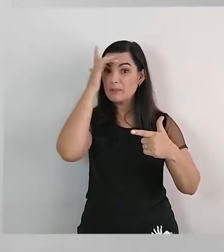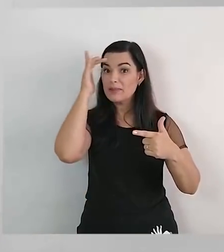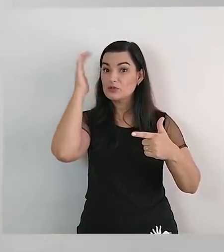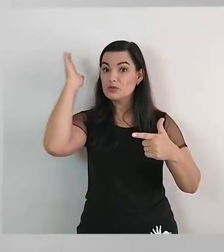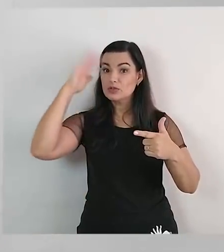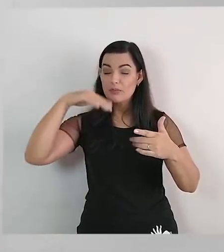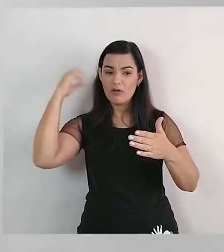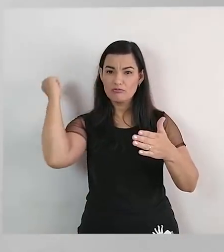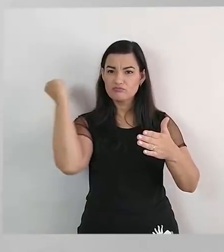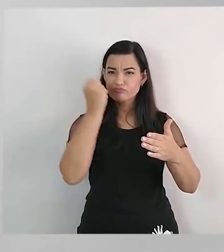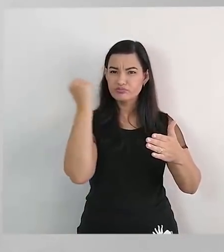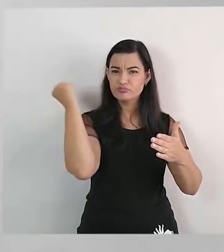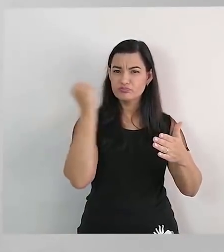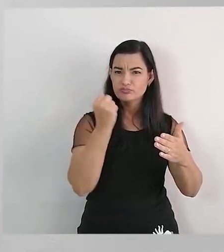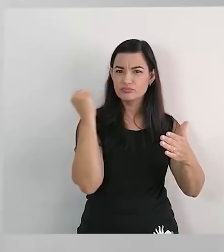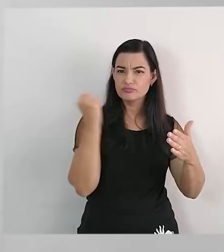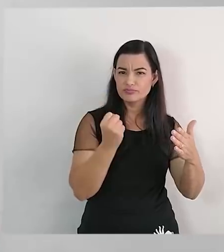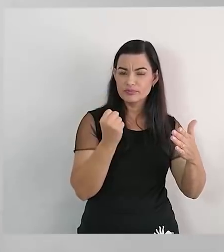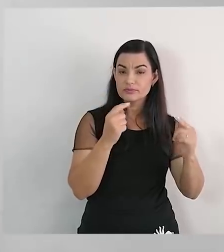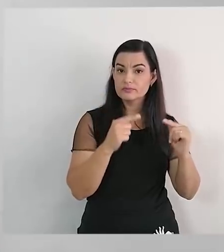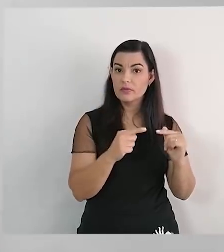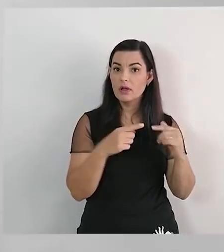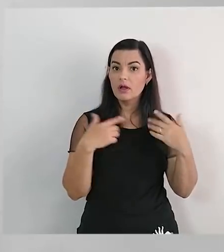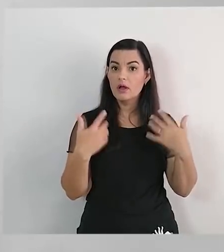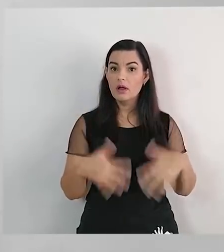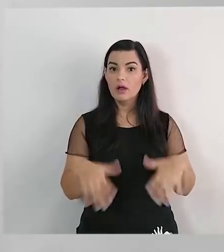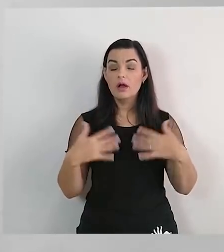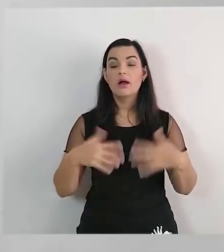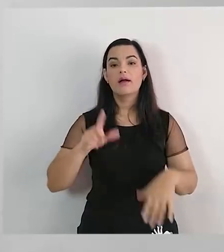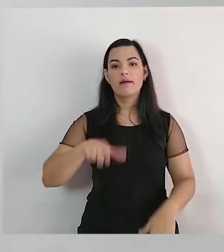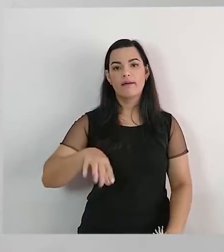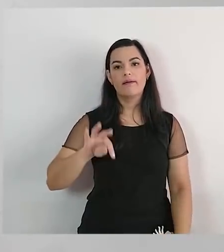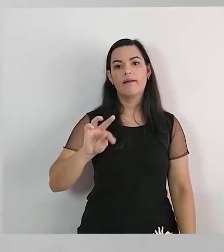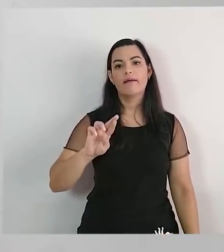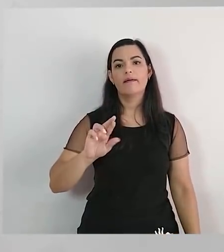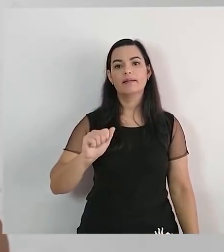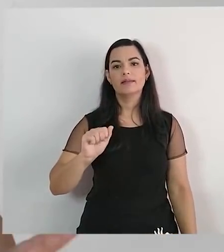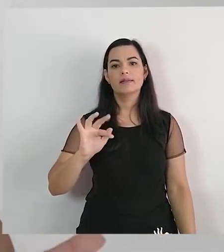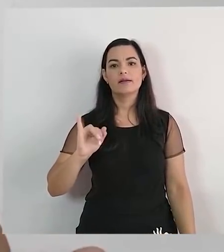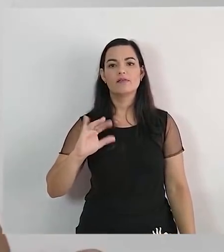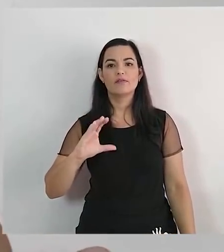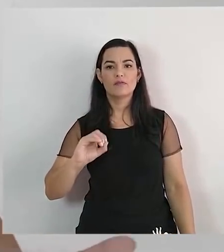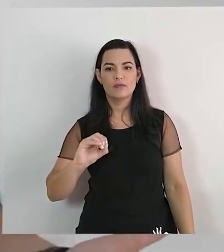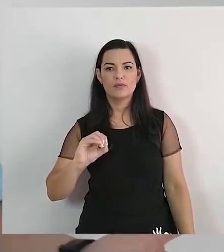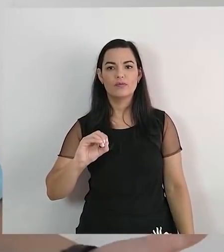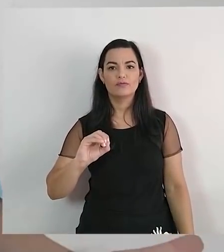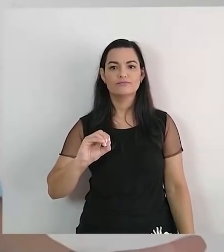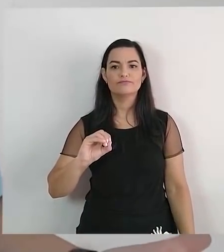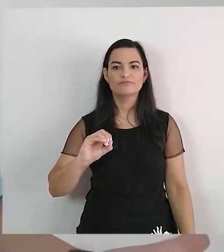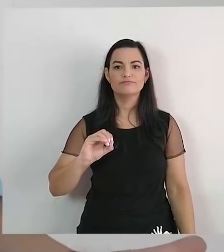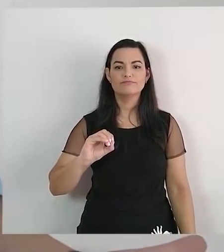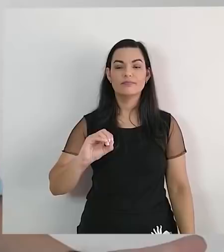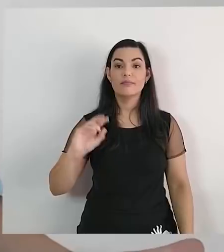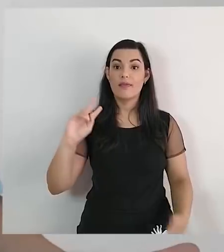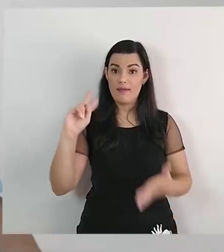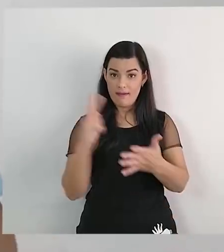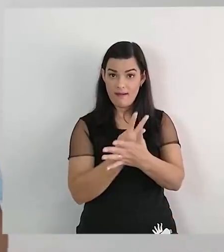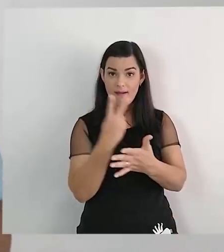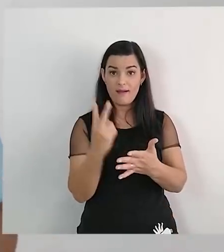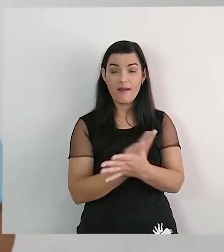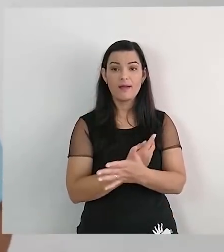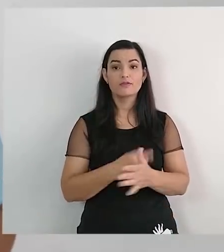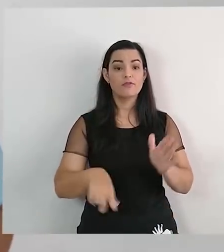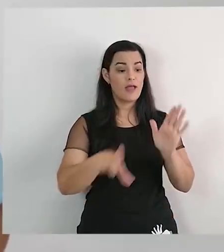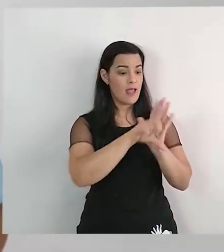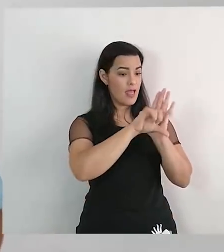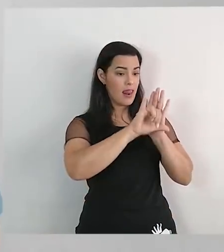de animais? Esse é um grandíssimo problema que nós temos não só no Brasil, mas no mundo todo.